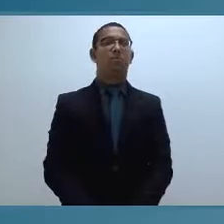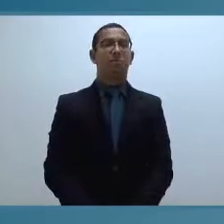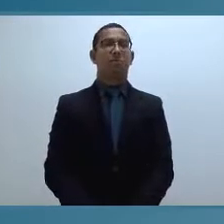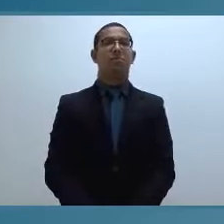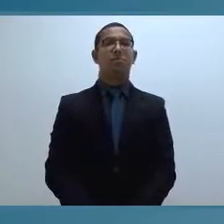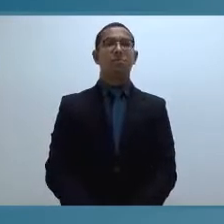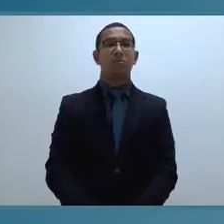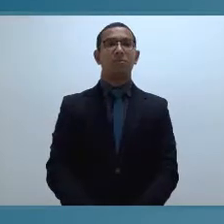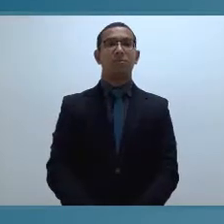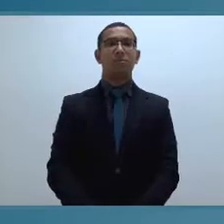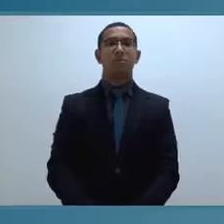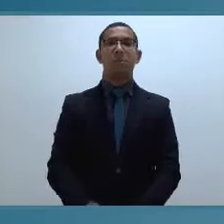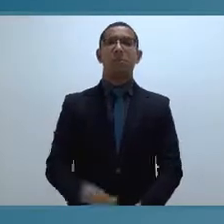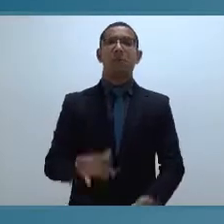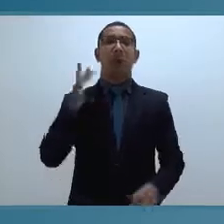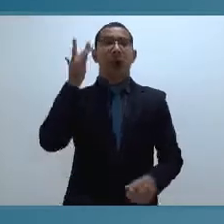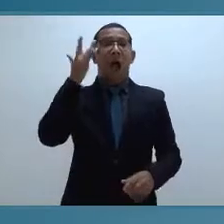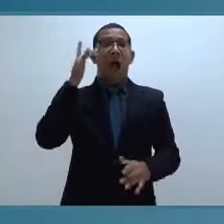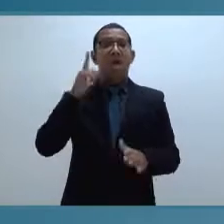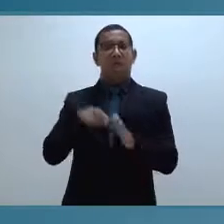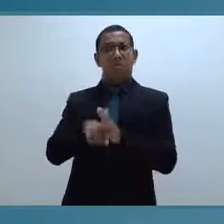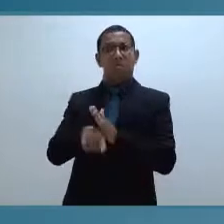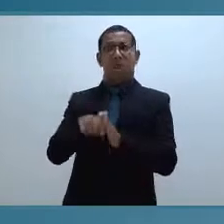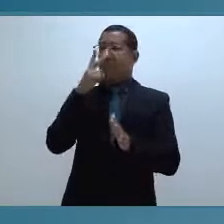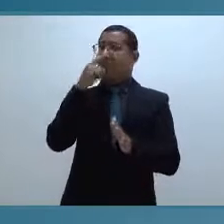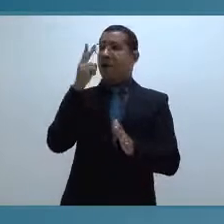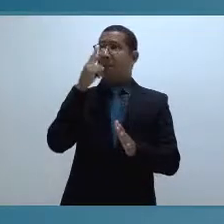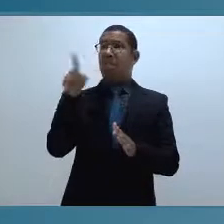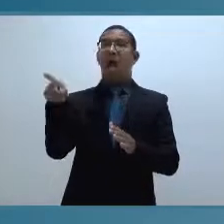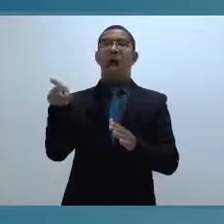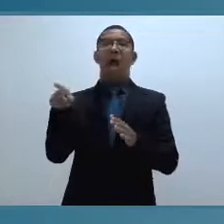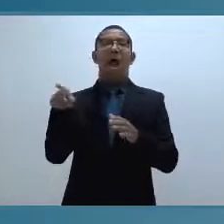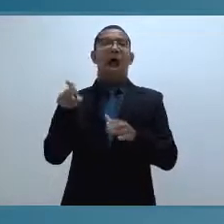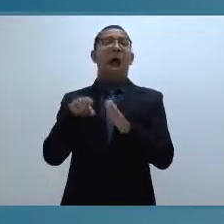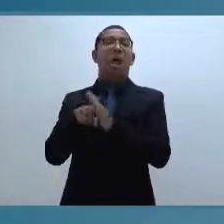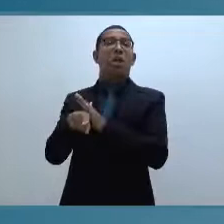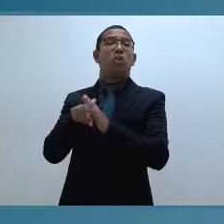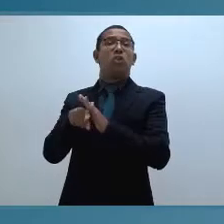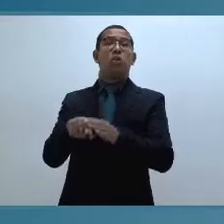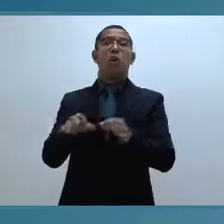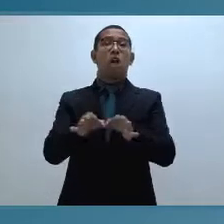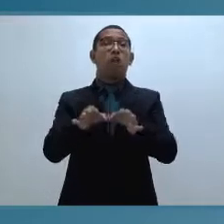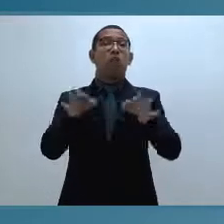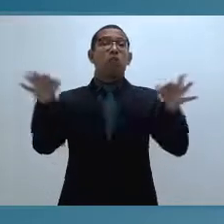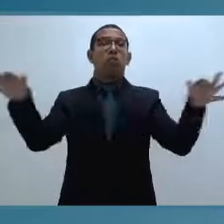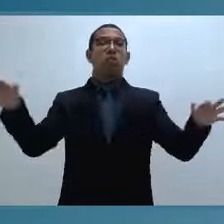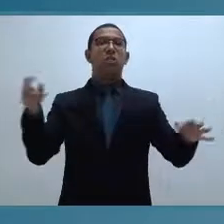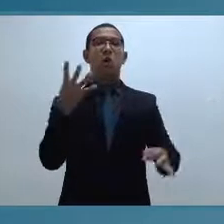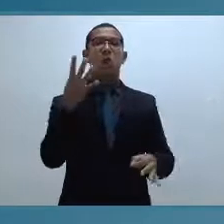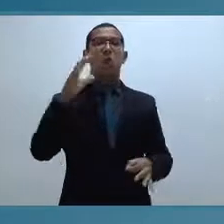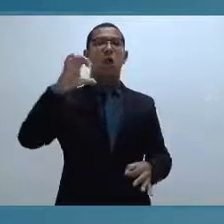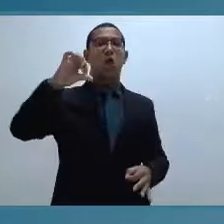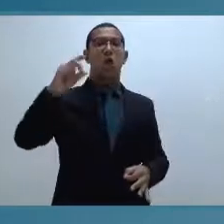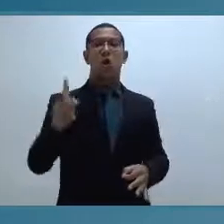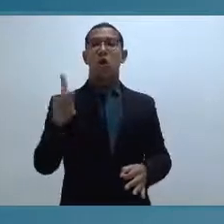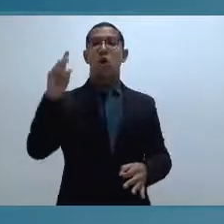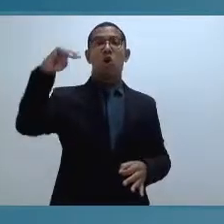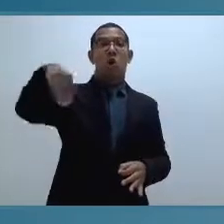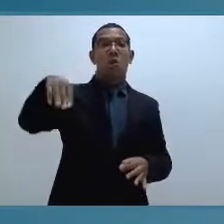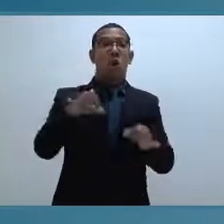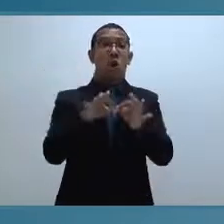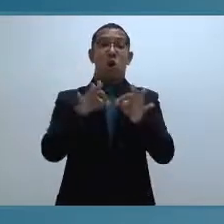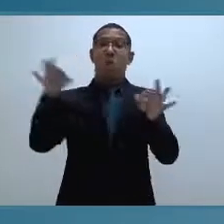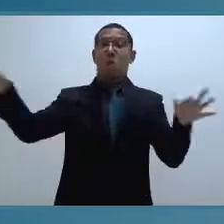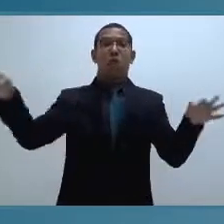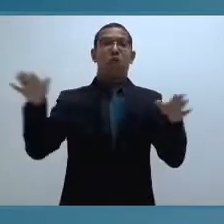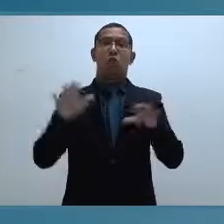só os 49 que não estão, mas vai ser diferente. Porque a manifestação que eu tenho aqui, eu acho